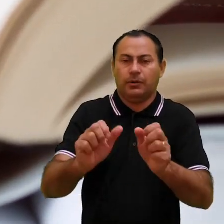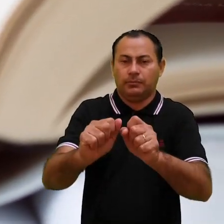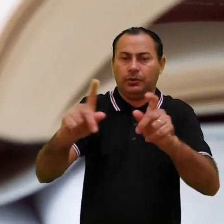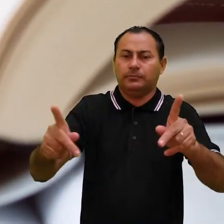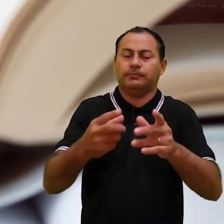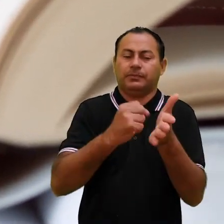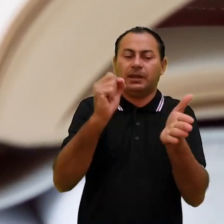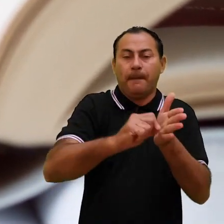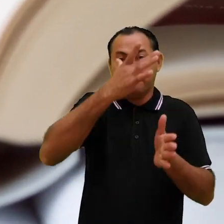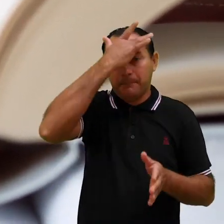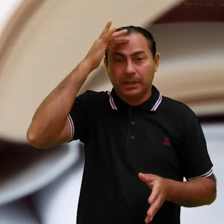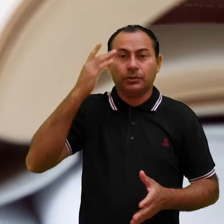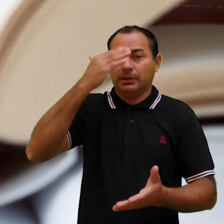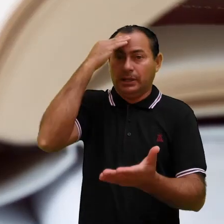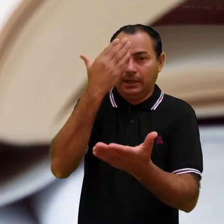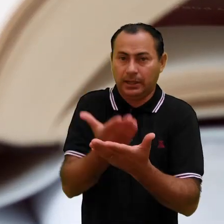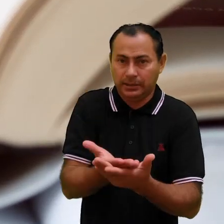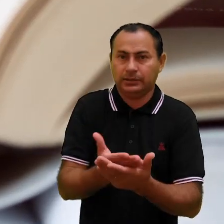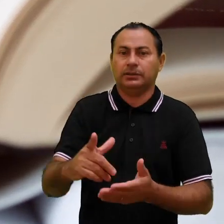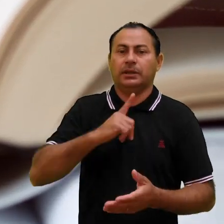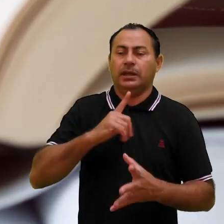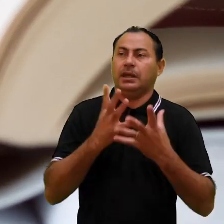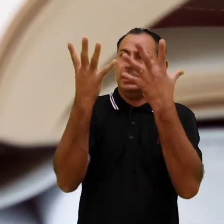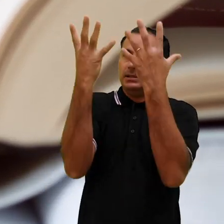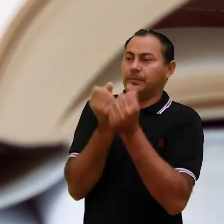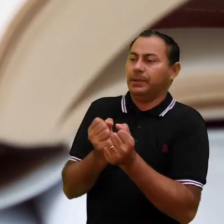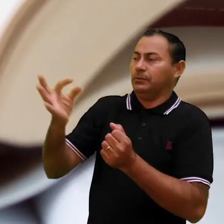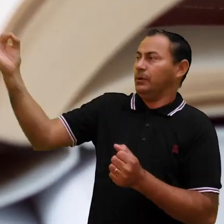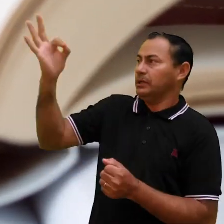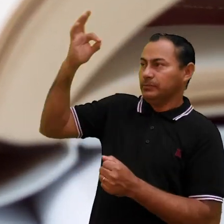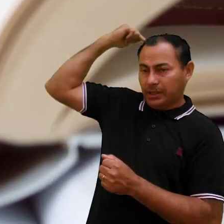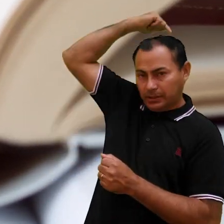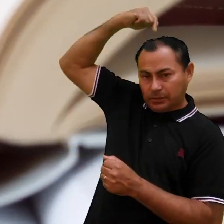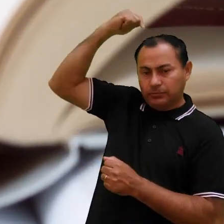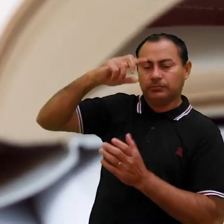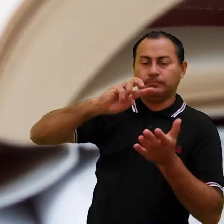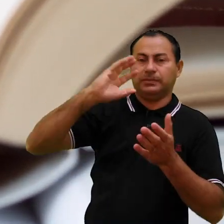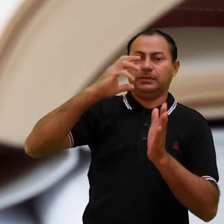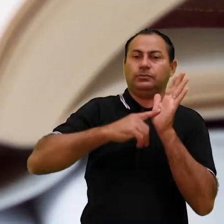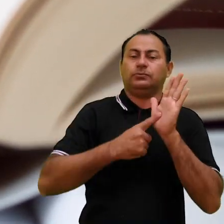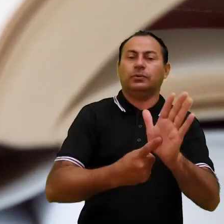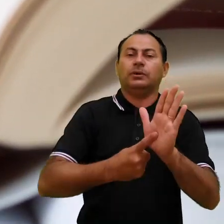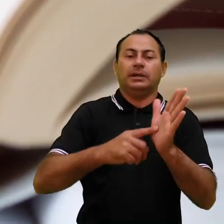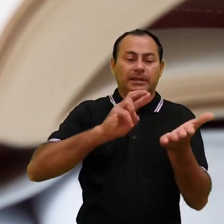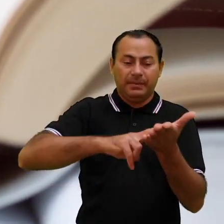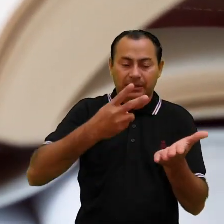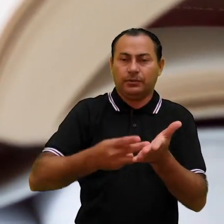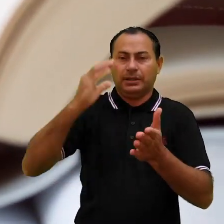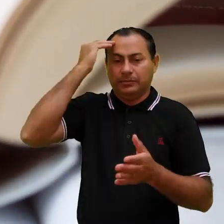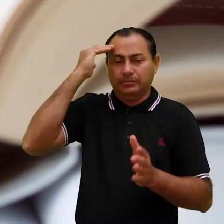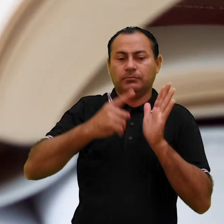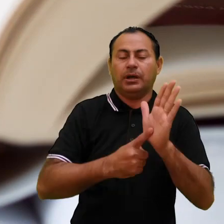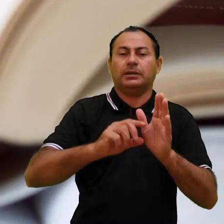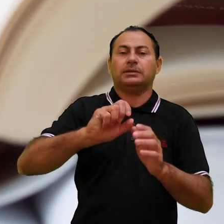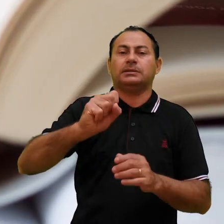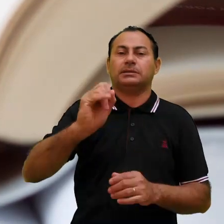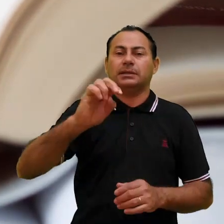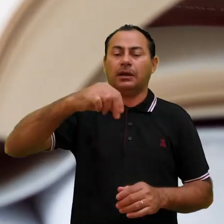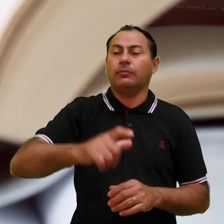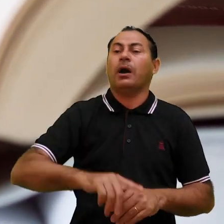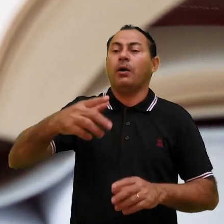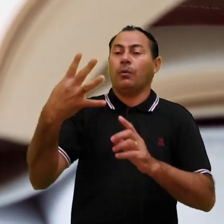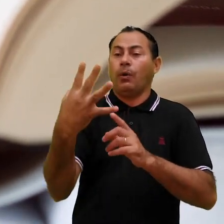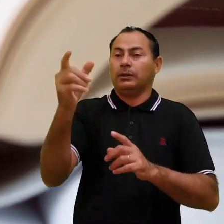Apocalipse, escritos por pessoas que acreditam ter recebido do Espírito Santo a interpretação para tais sinais. Na próxima